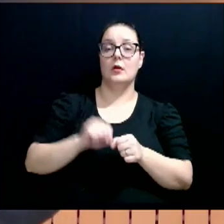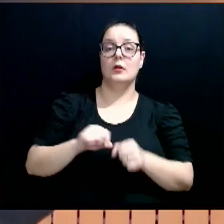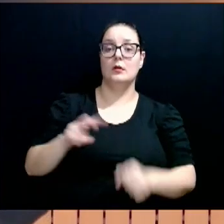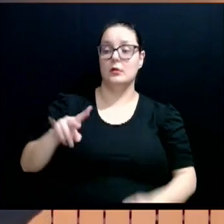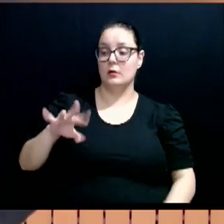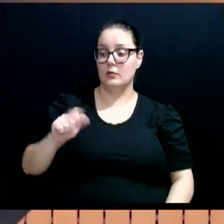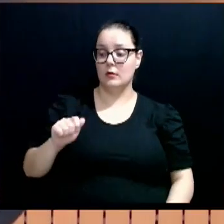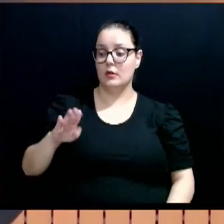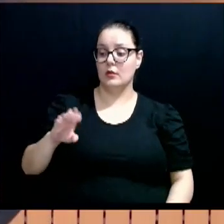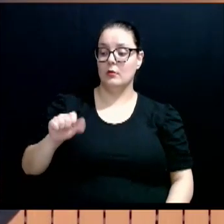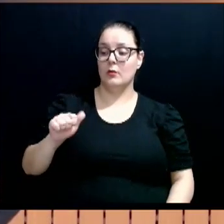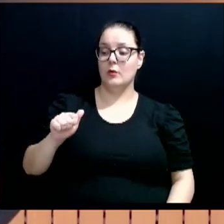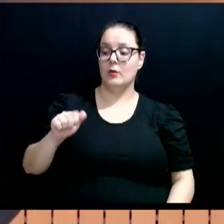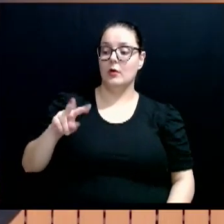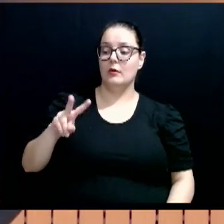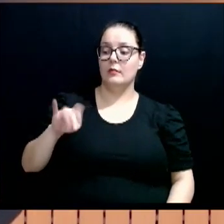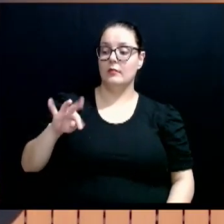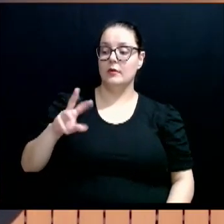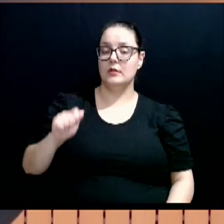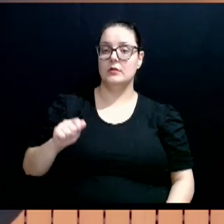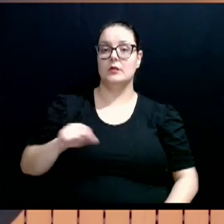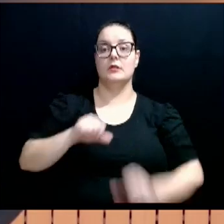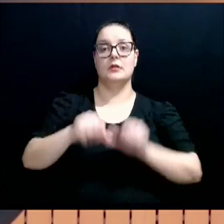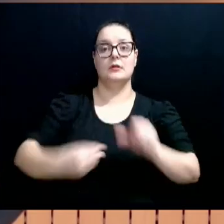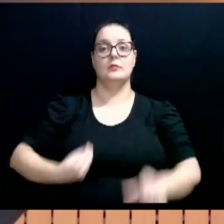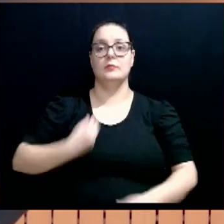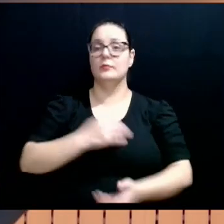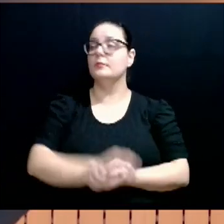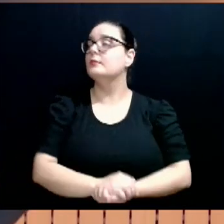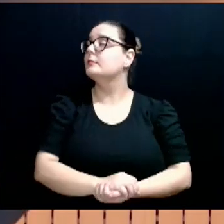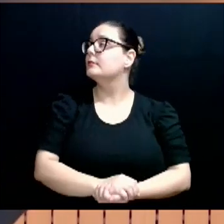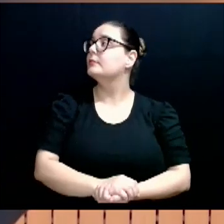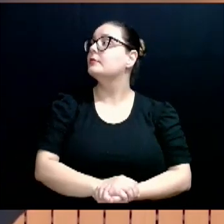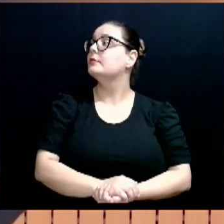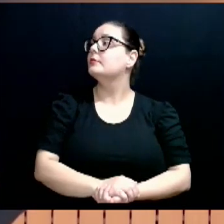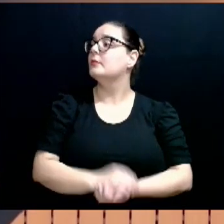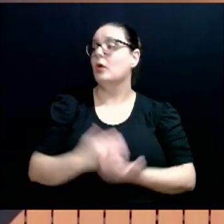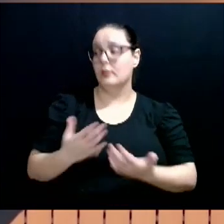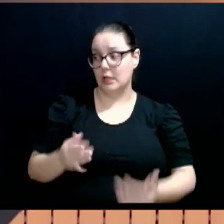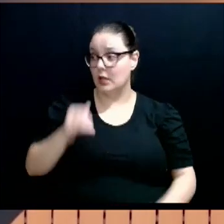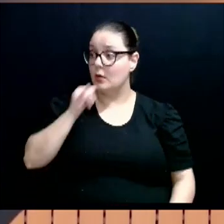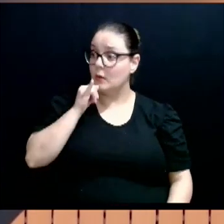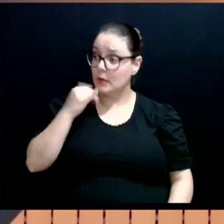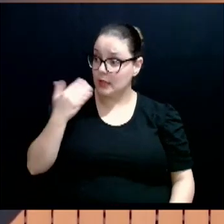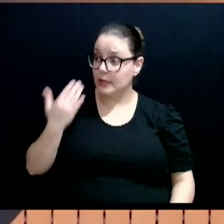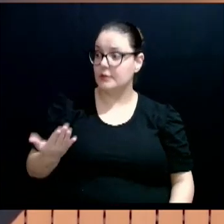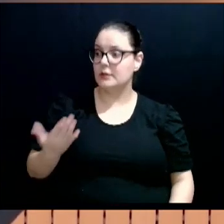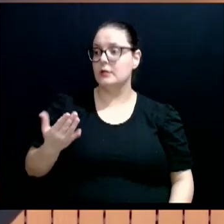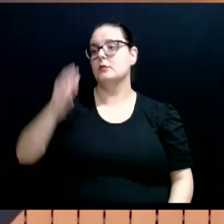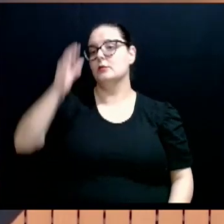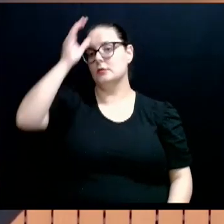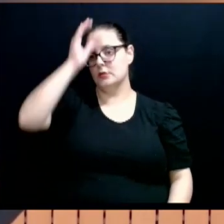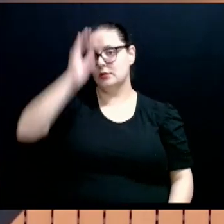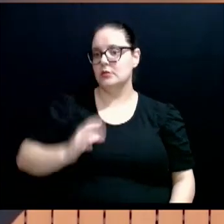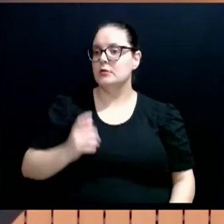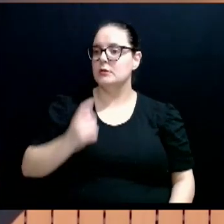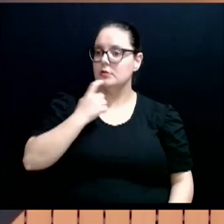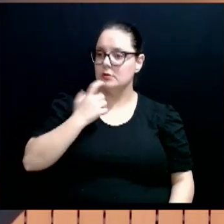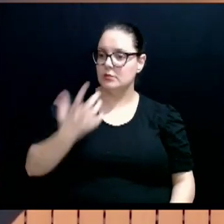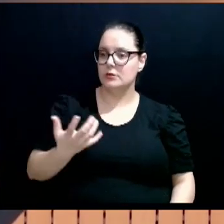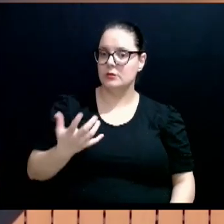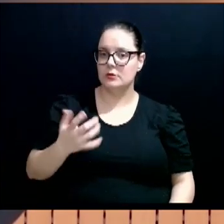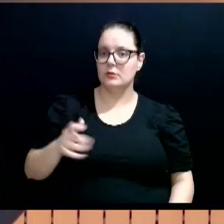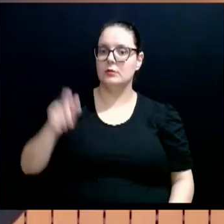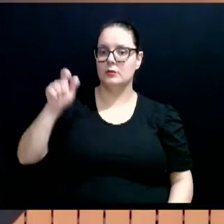Campinas, transforma vidas. Meu amigo, você é um exemplo de cidadão campineiro, pessoa da mais